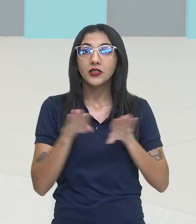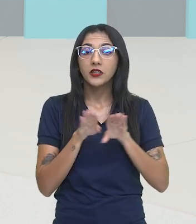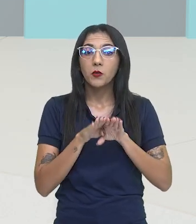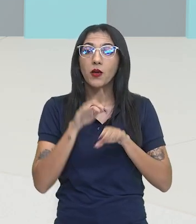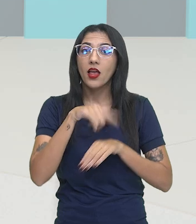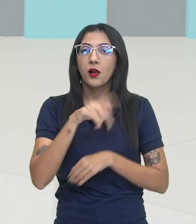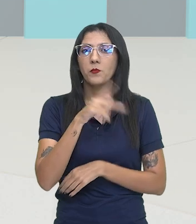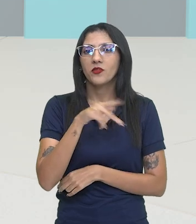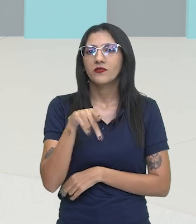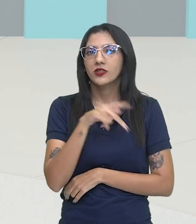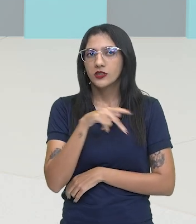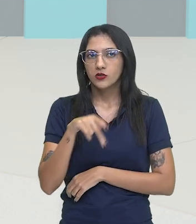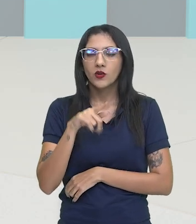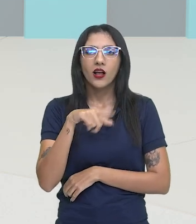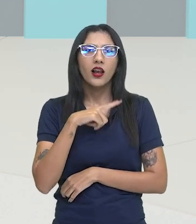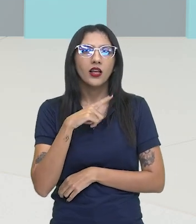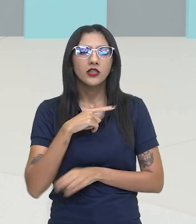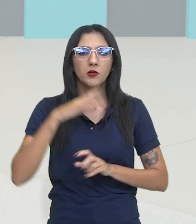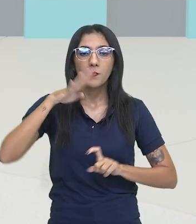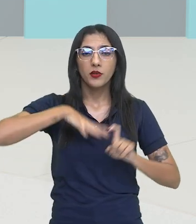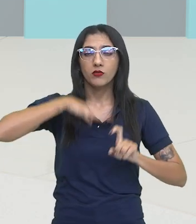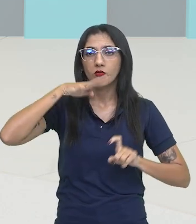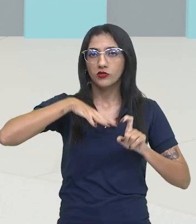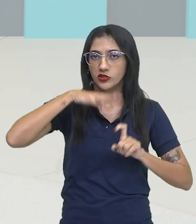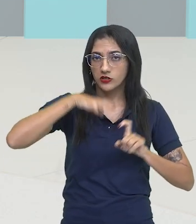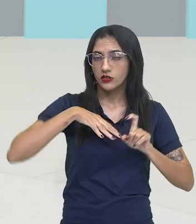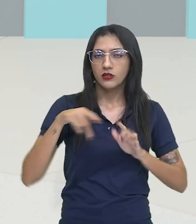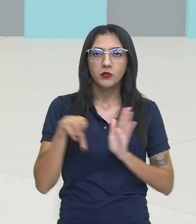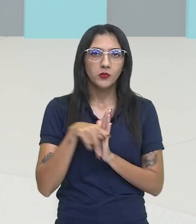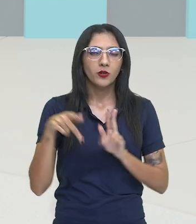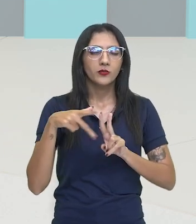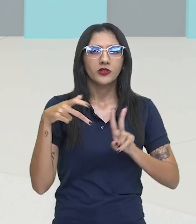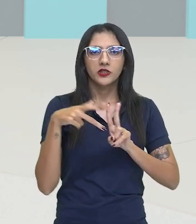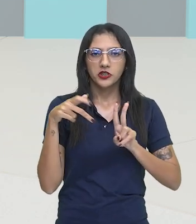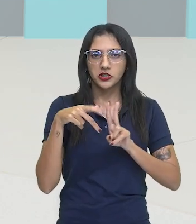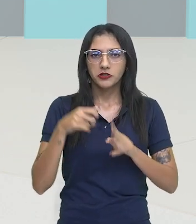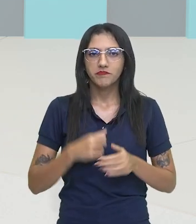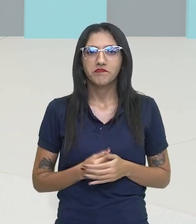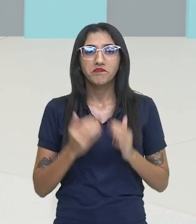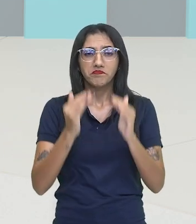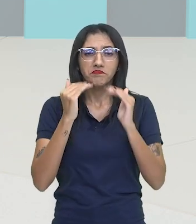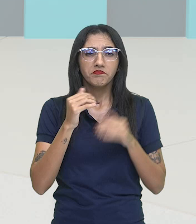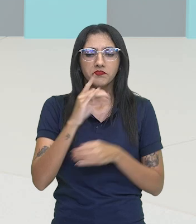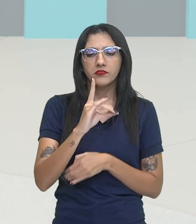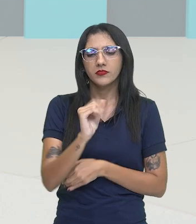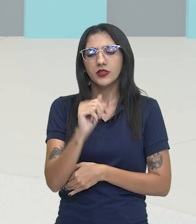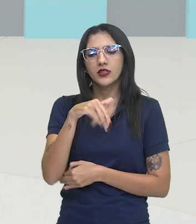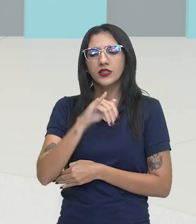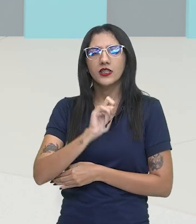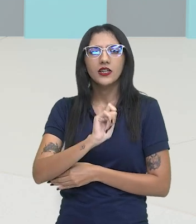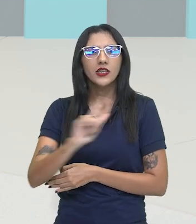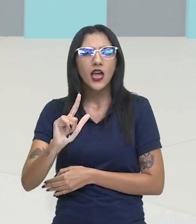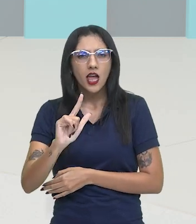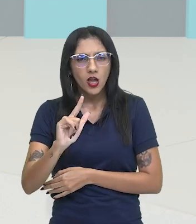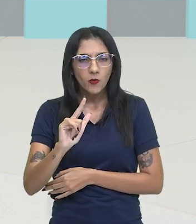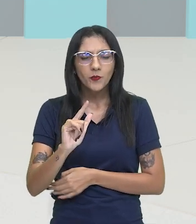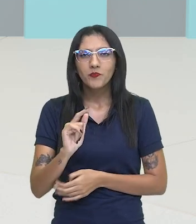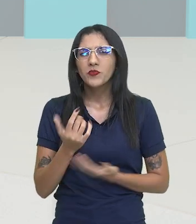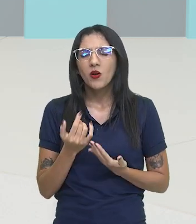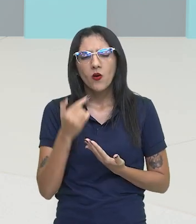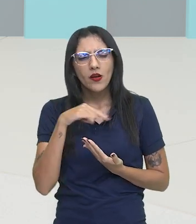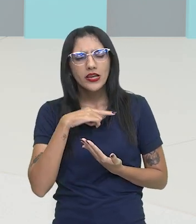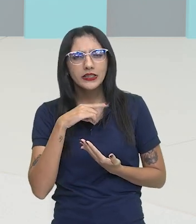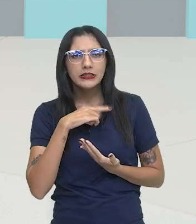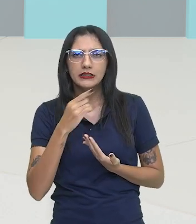professora, ela trabalha com mitologias indígenas, tá bom? Depois nós temos o Daniel Munduruku, ele já não foca tanto